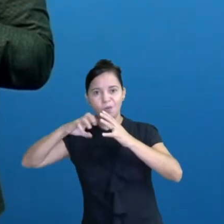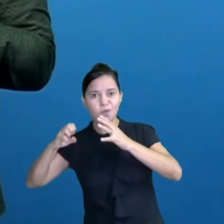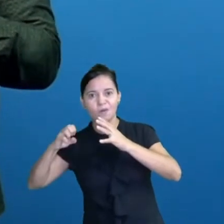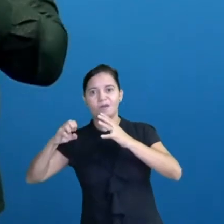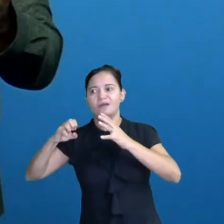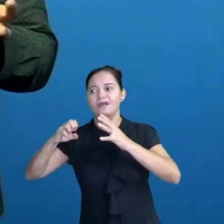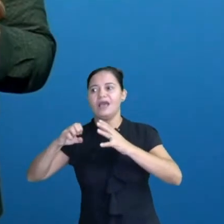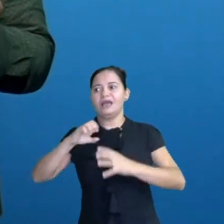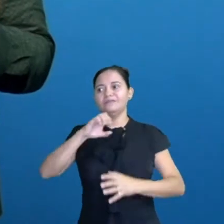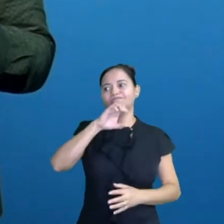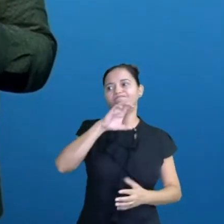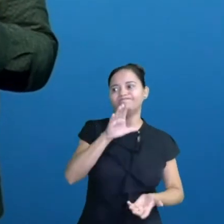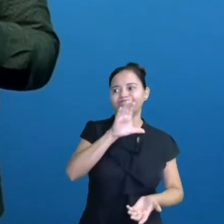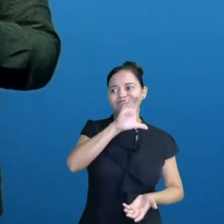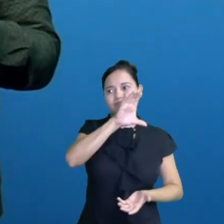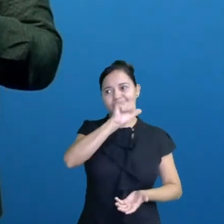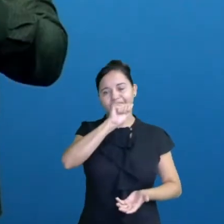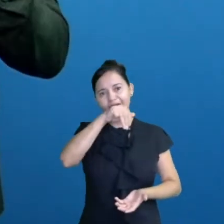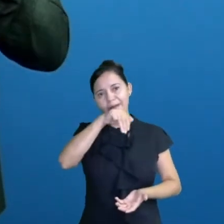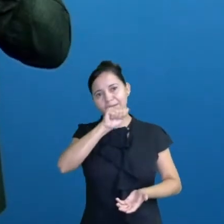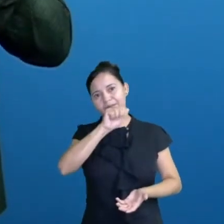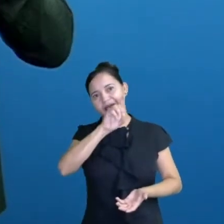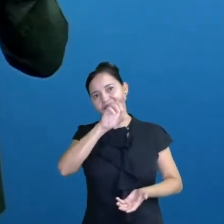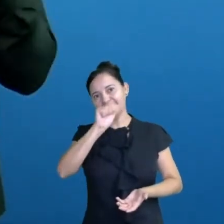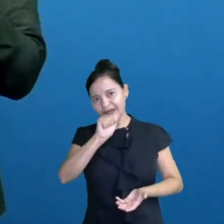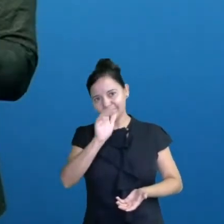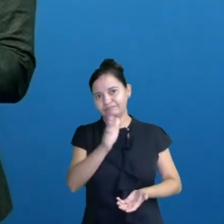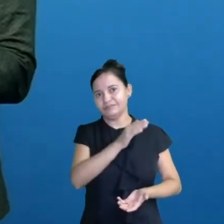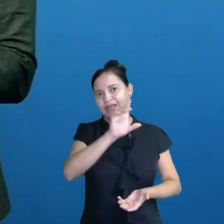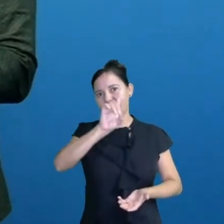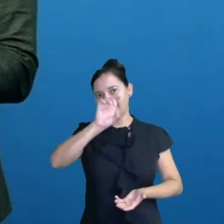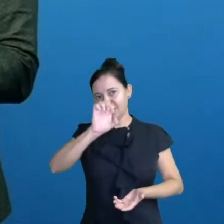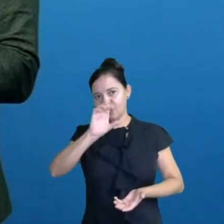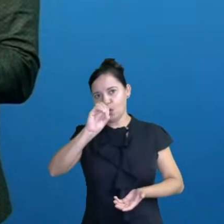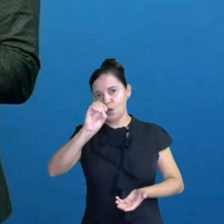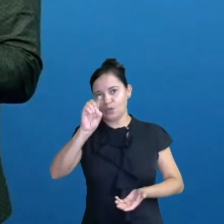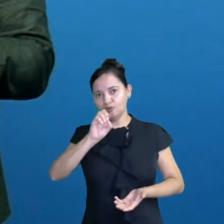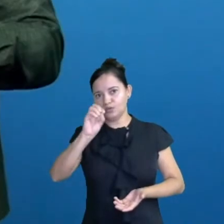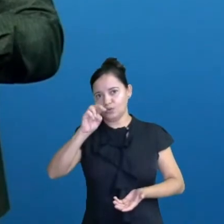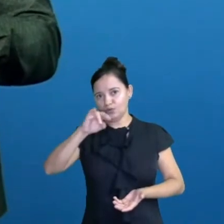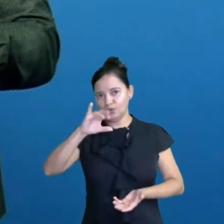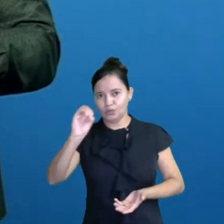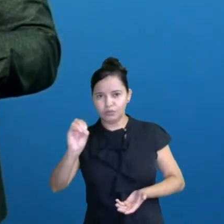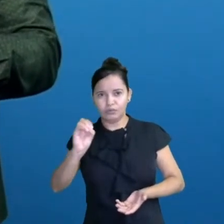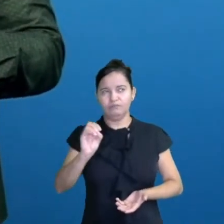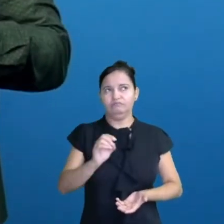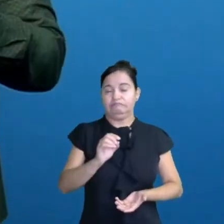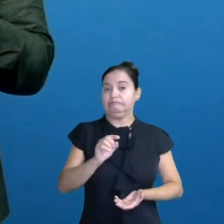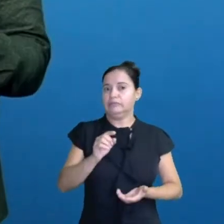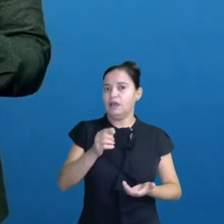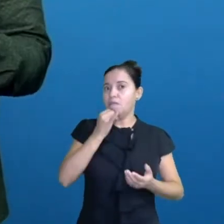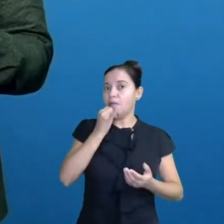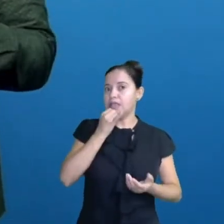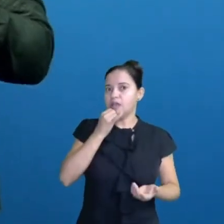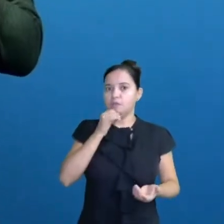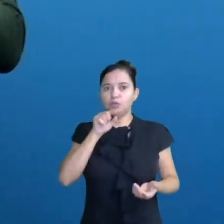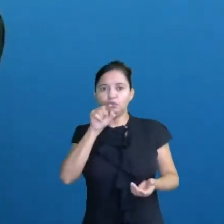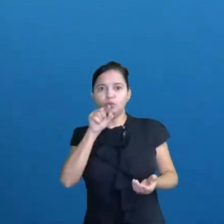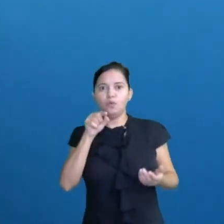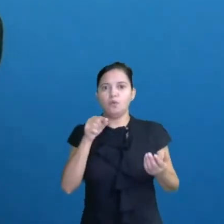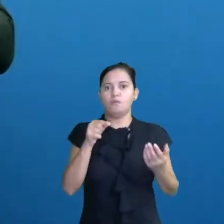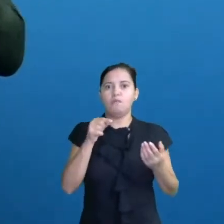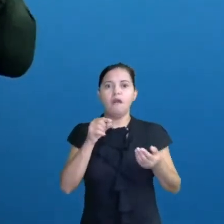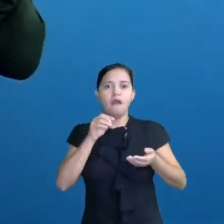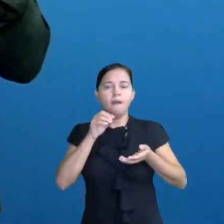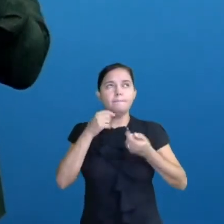está num dia muito ensolarado e você não usasse protetor solar. Com certeza você iria ter queimaduras, em alguns